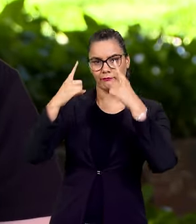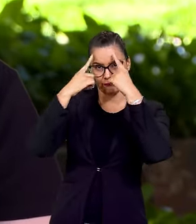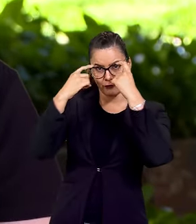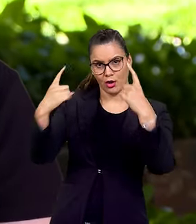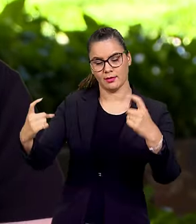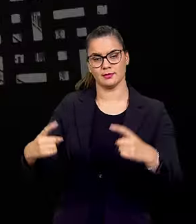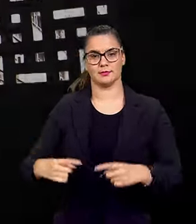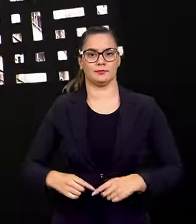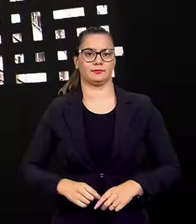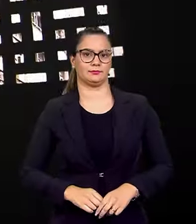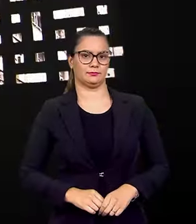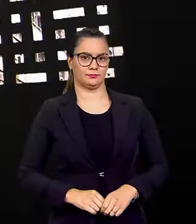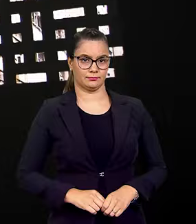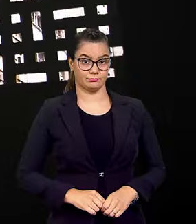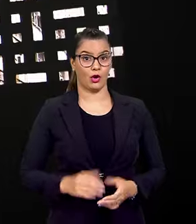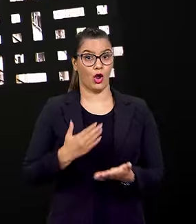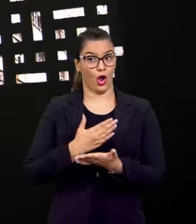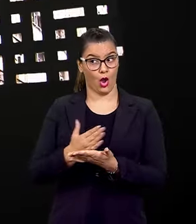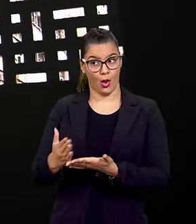de violência.